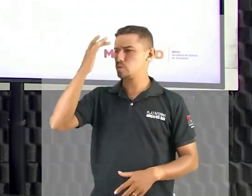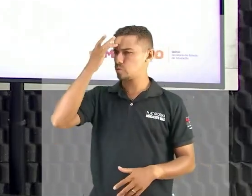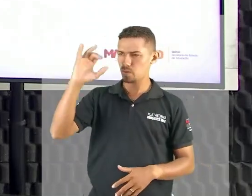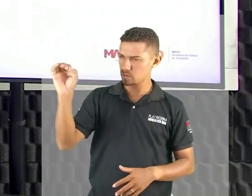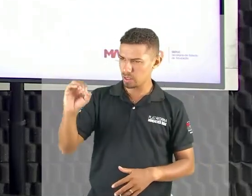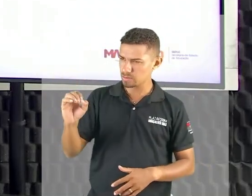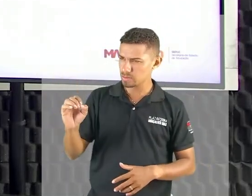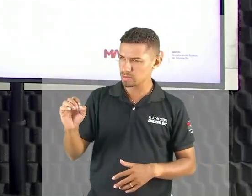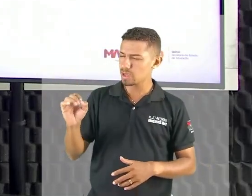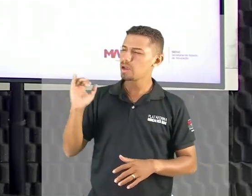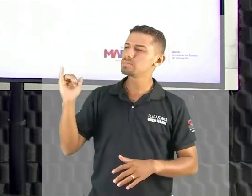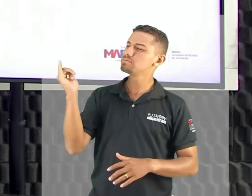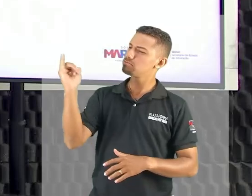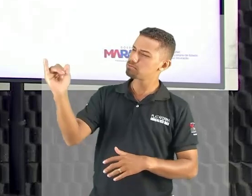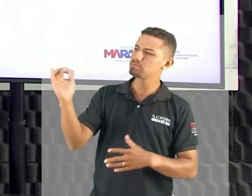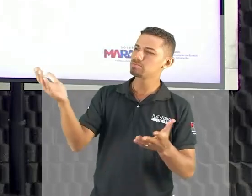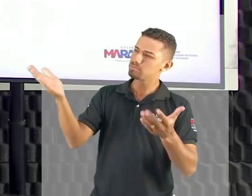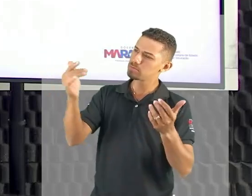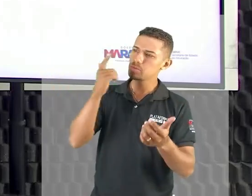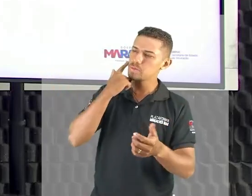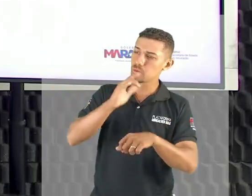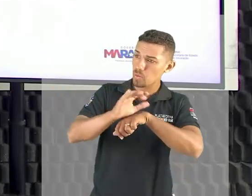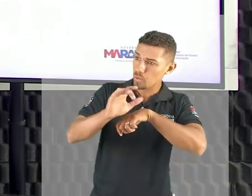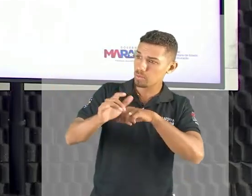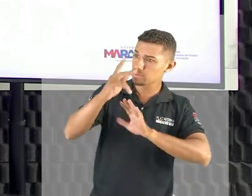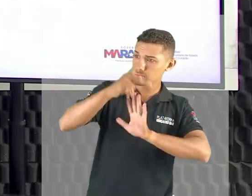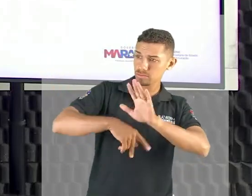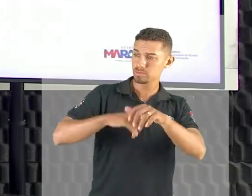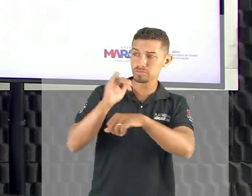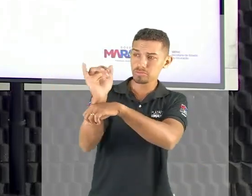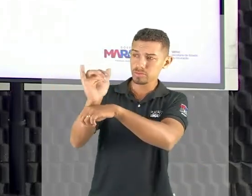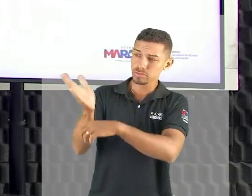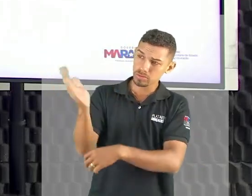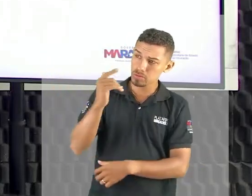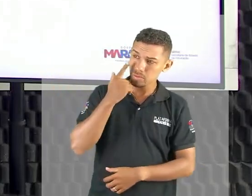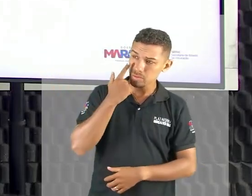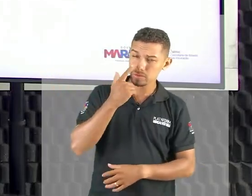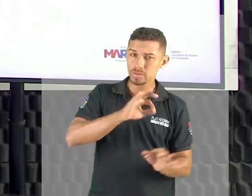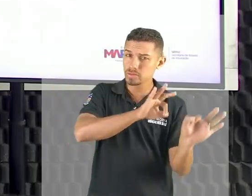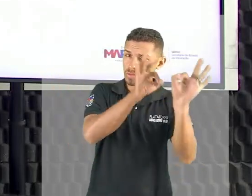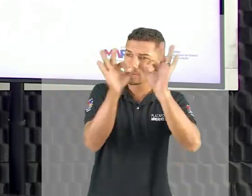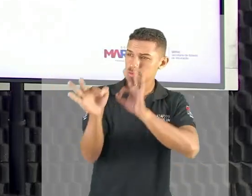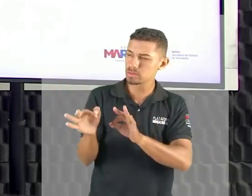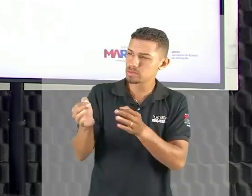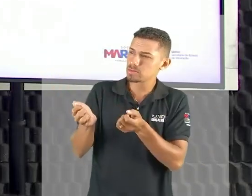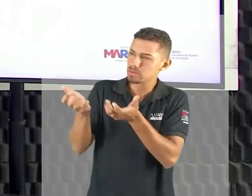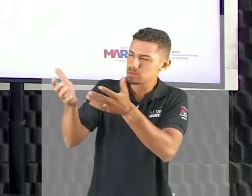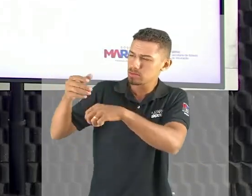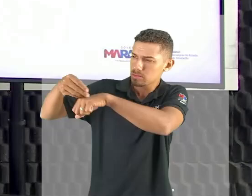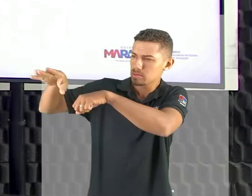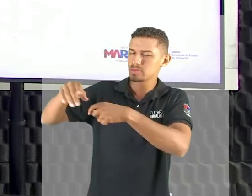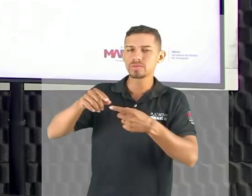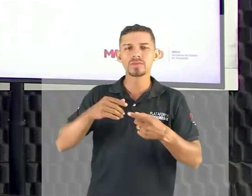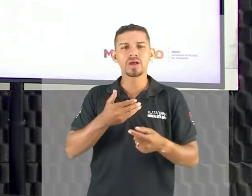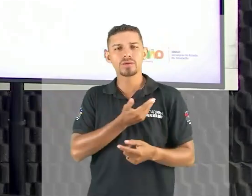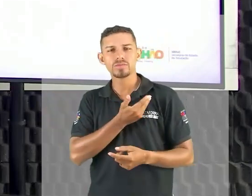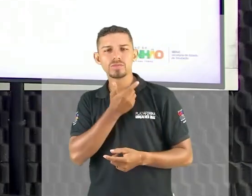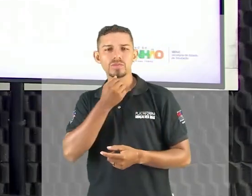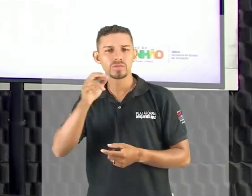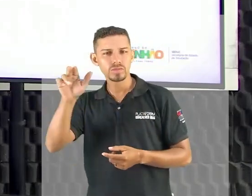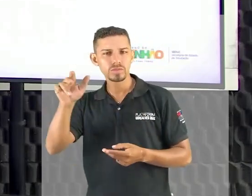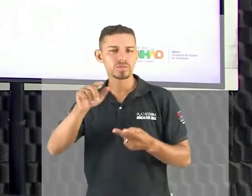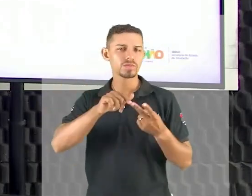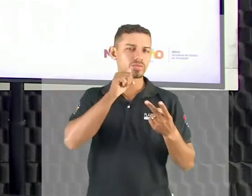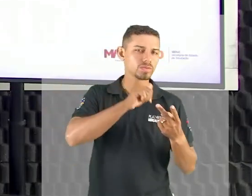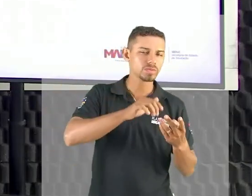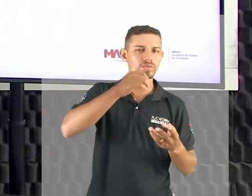desse desse curso né Desse nosso projeto então não custa nada você vai lá dar o toque pro seu irmão pro seu irmão pra sua